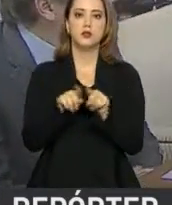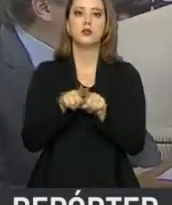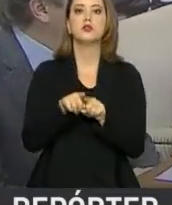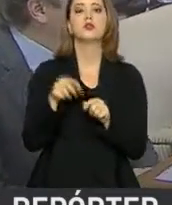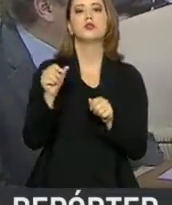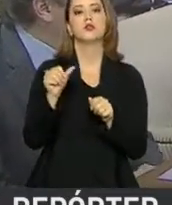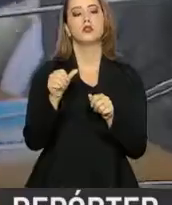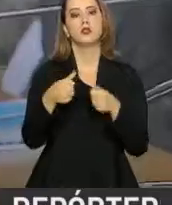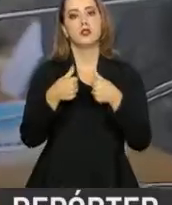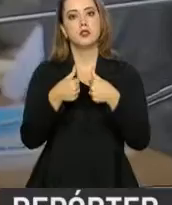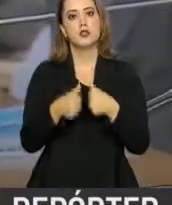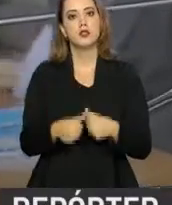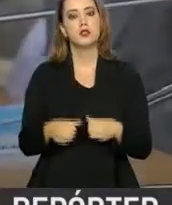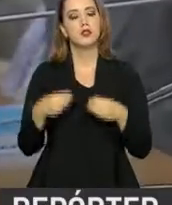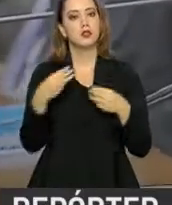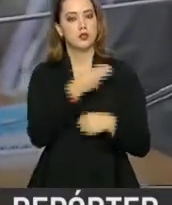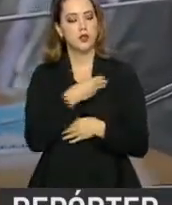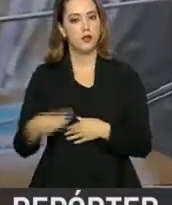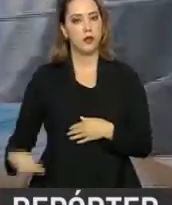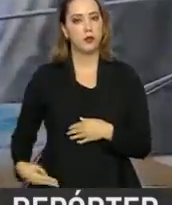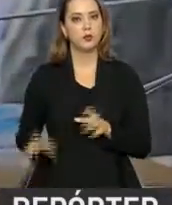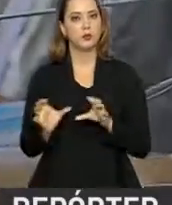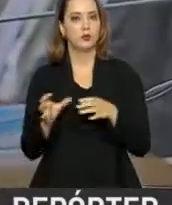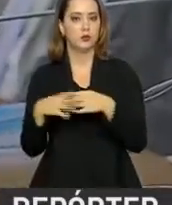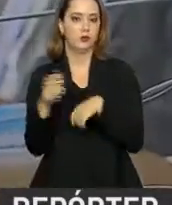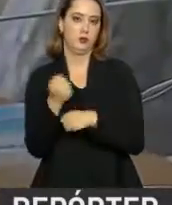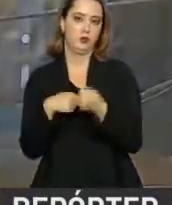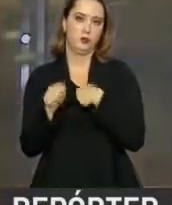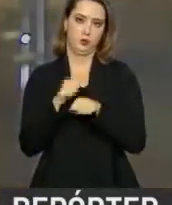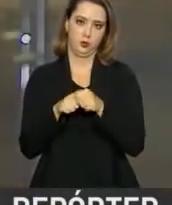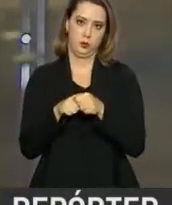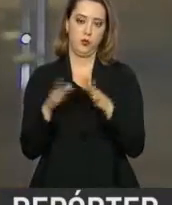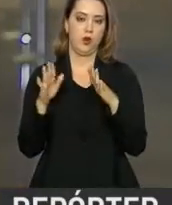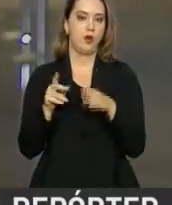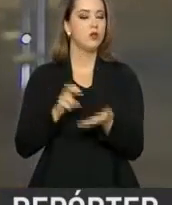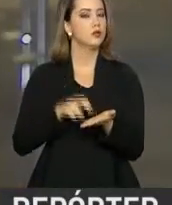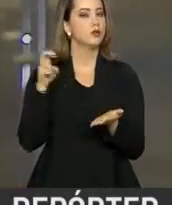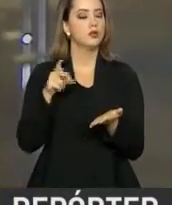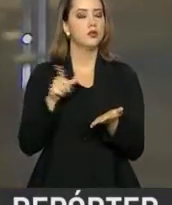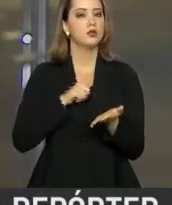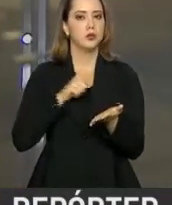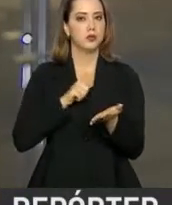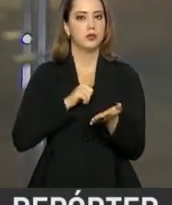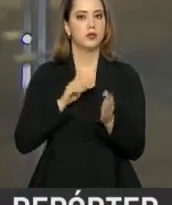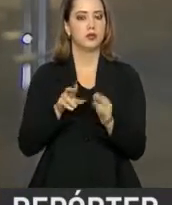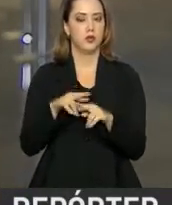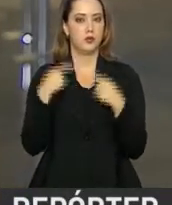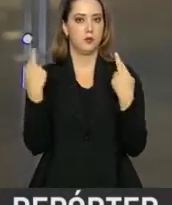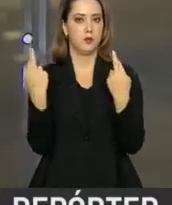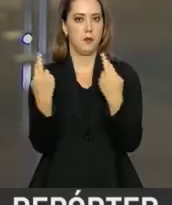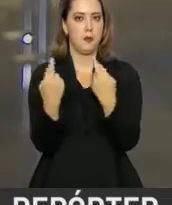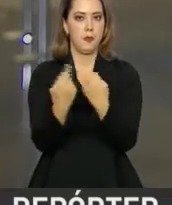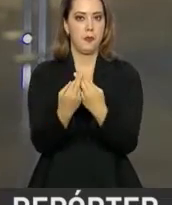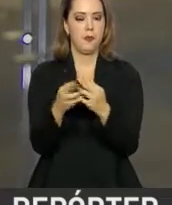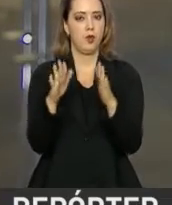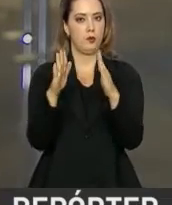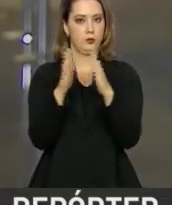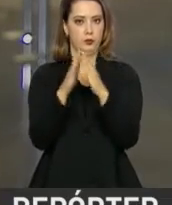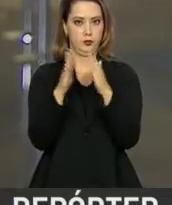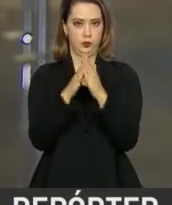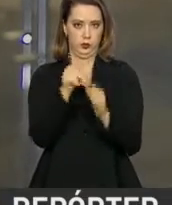do ministro henrique meirelles e pela manhã outra passagem obrigatória foi pela residência oficial